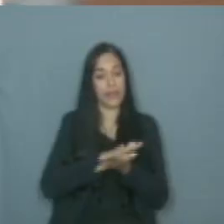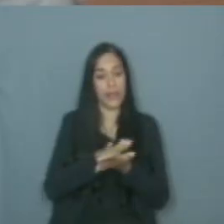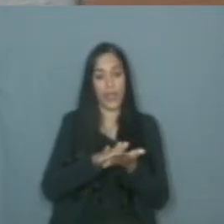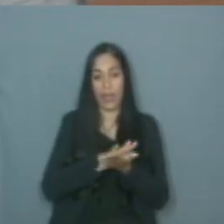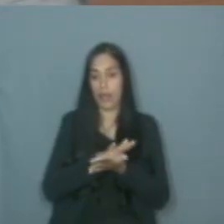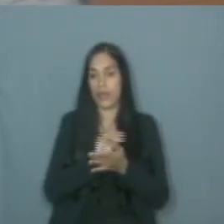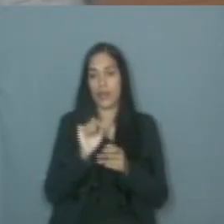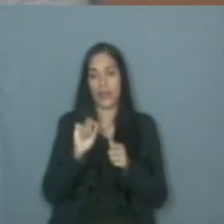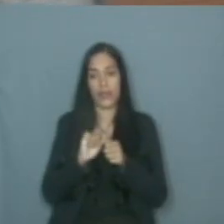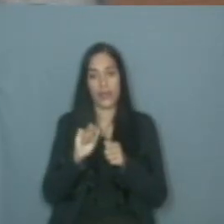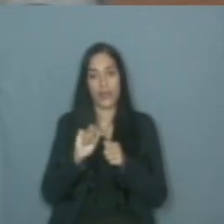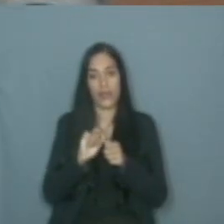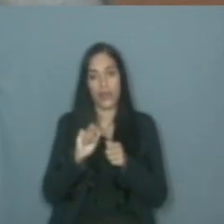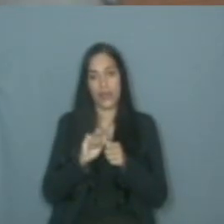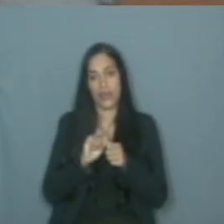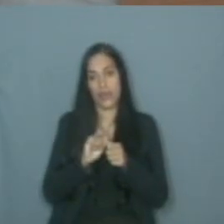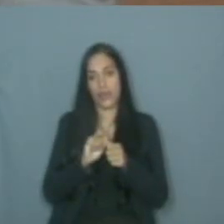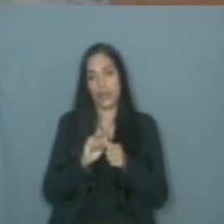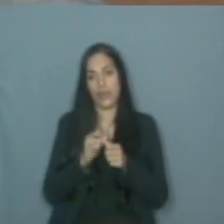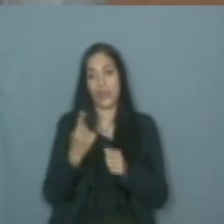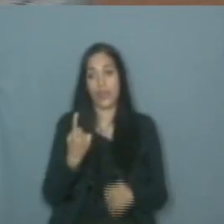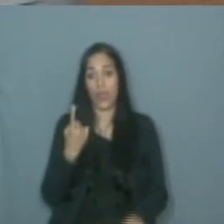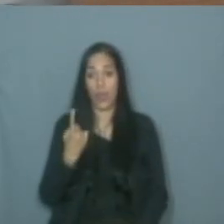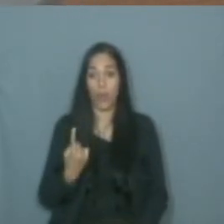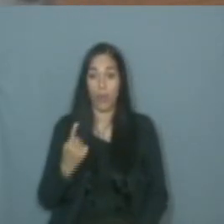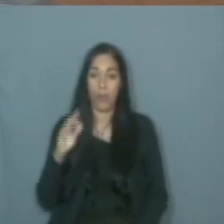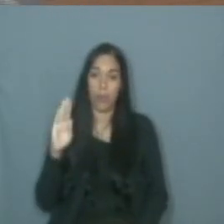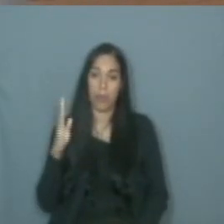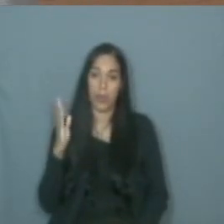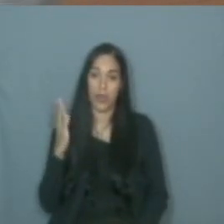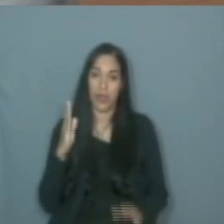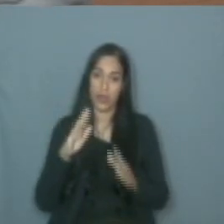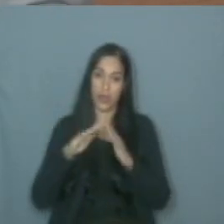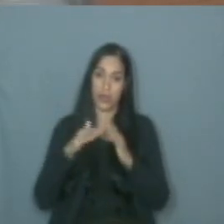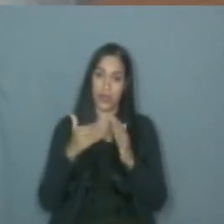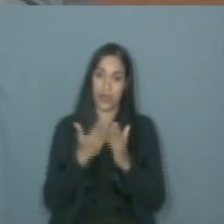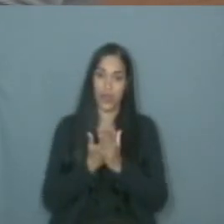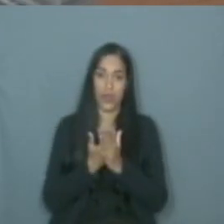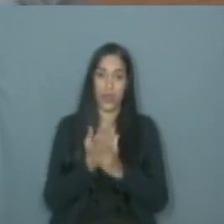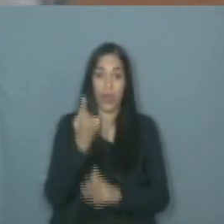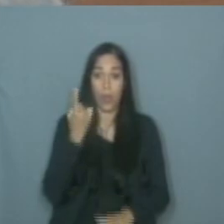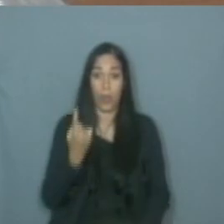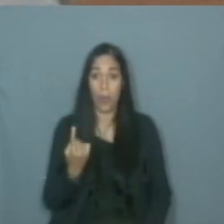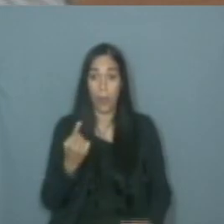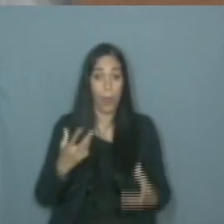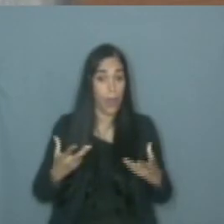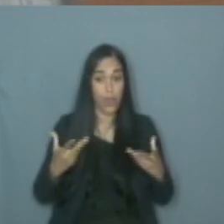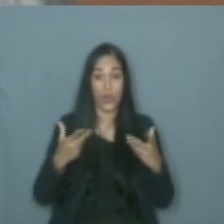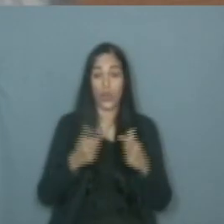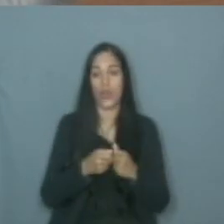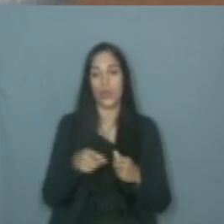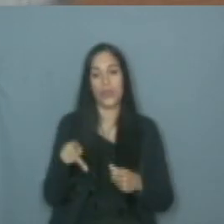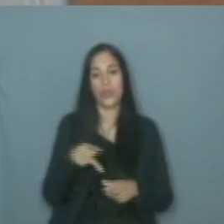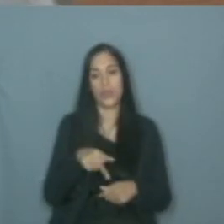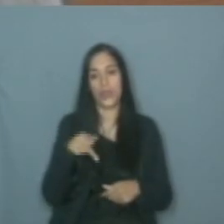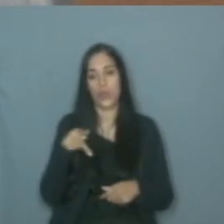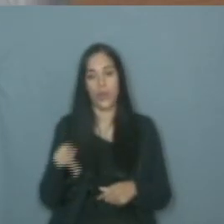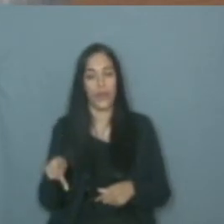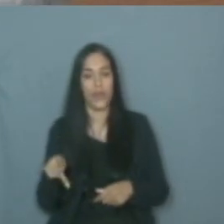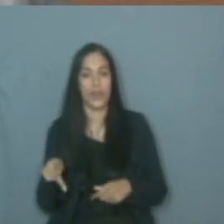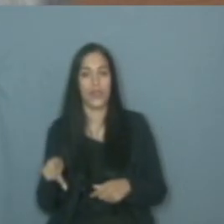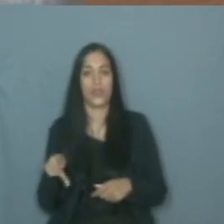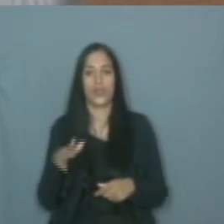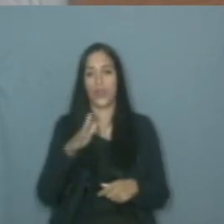feito. Só tem um banheiro na escola. Para todo mundo, viu? Professor,